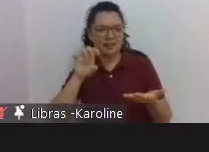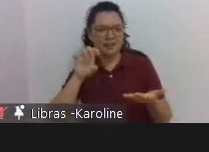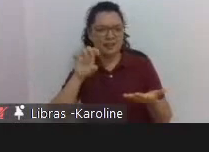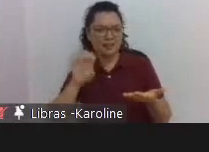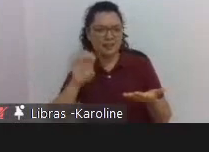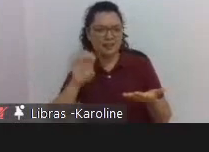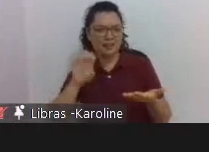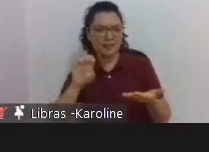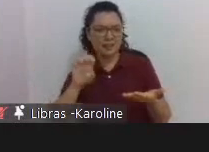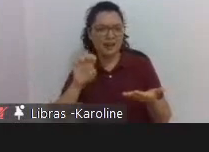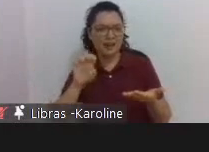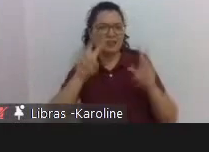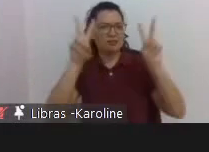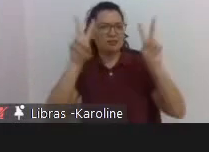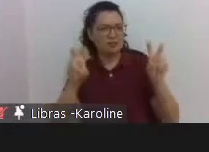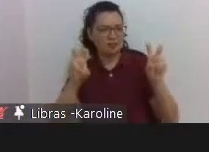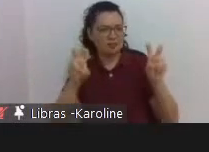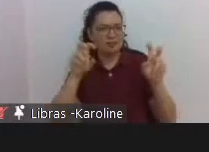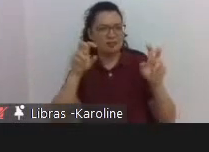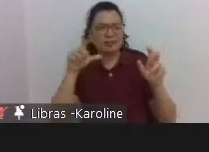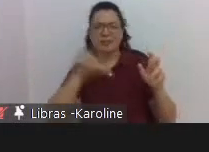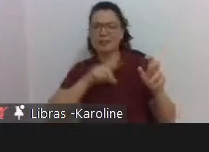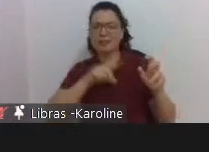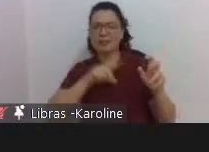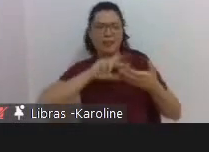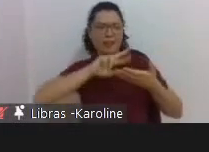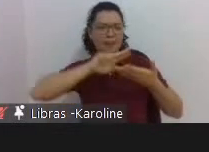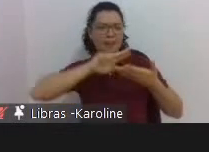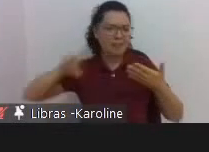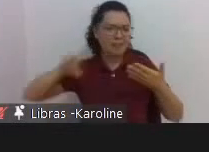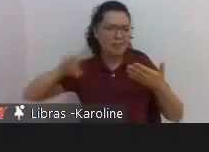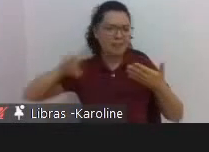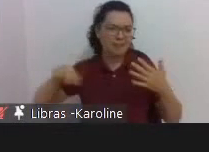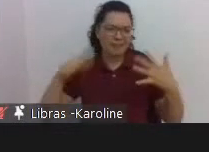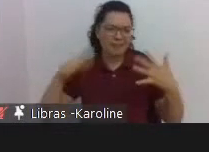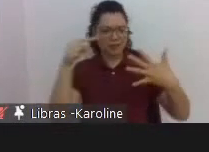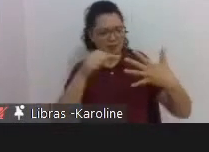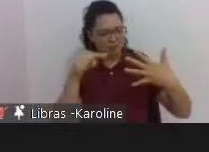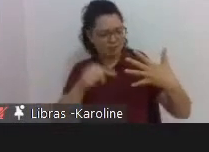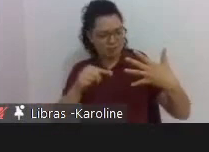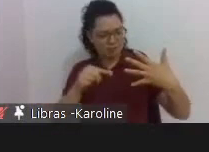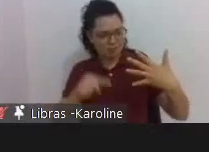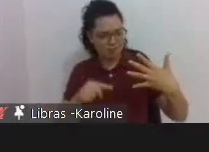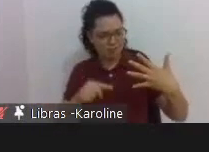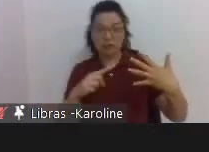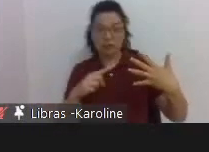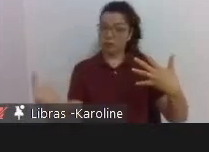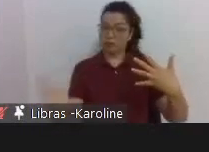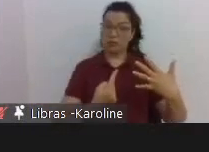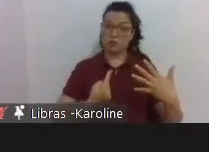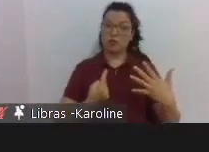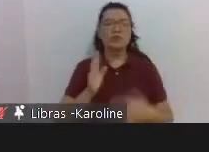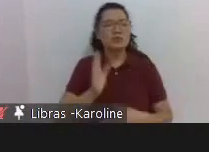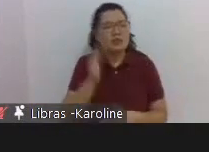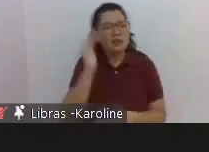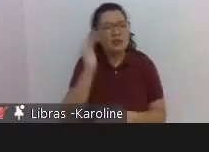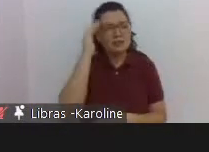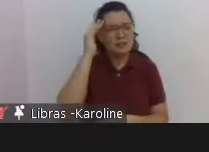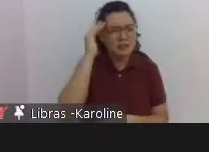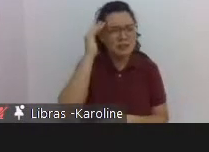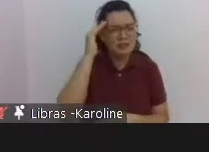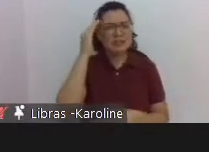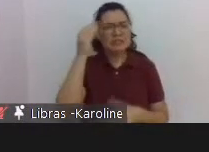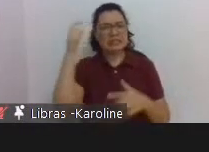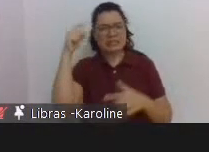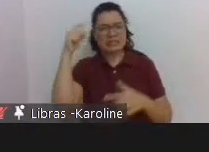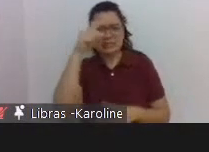postas. Cientes estamos da realidade enfrentada pela maioria da população diante das barreiras físicas e imateriais dadas